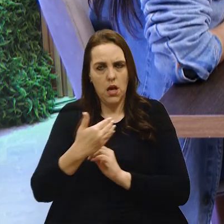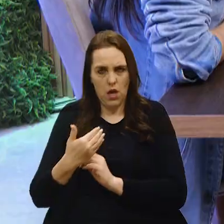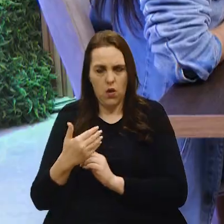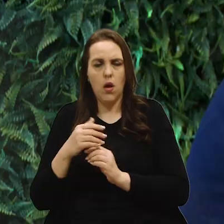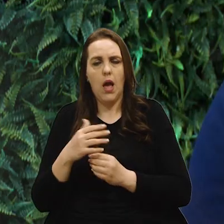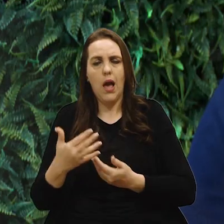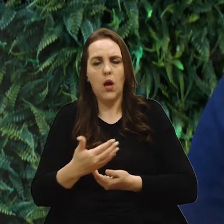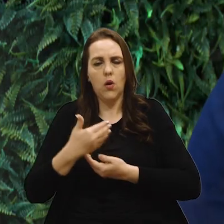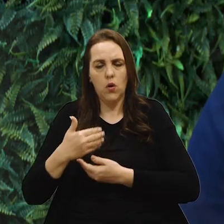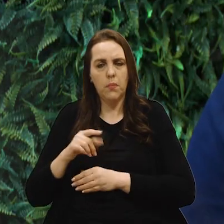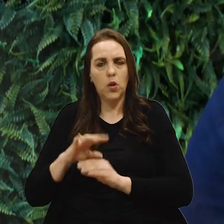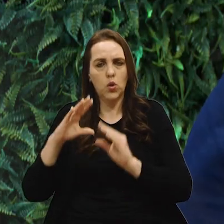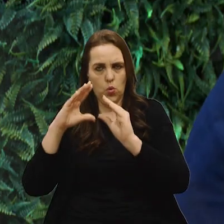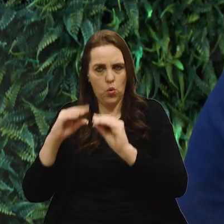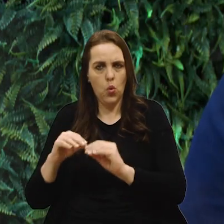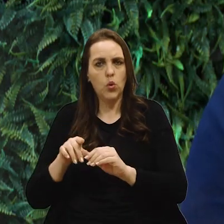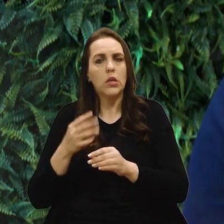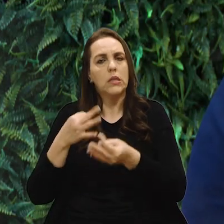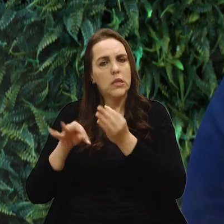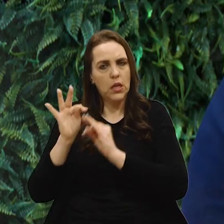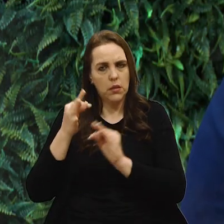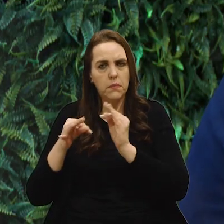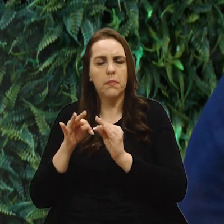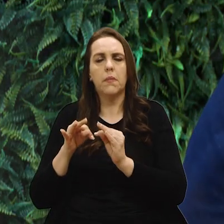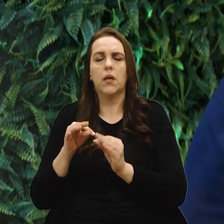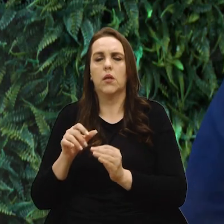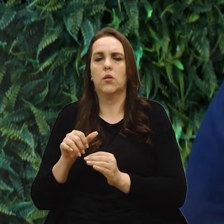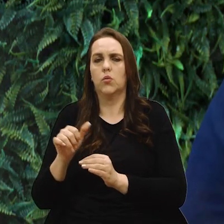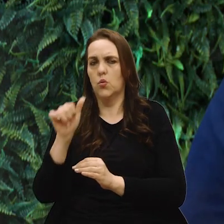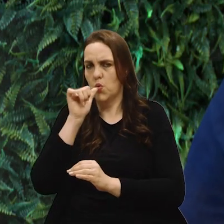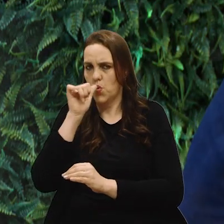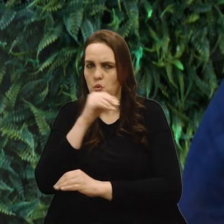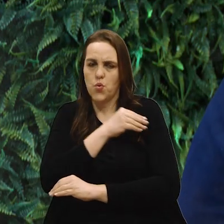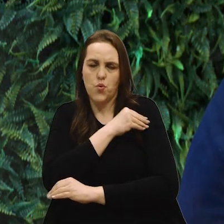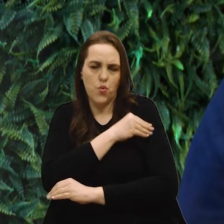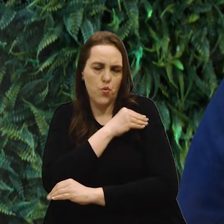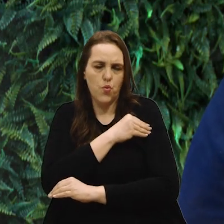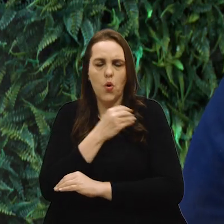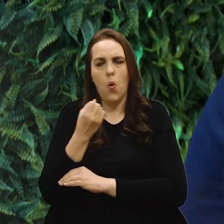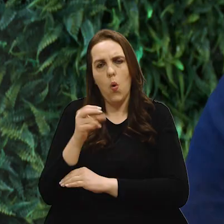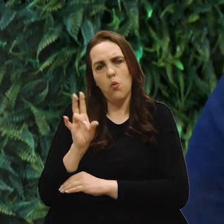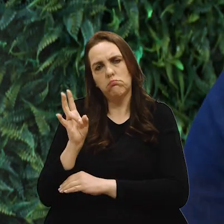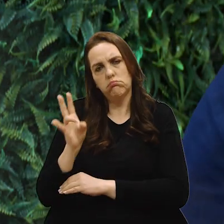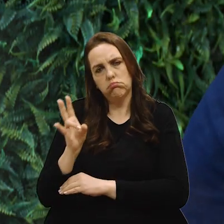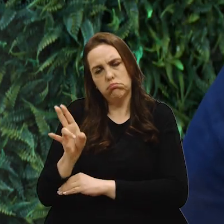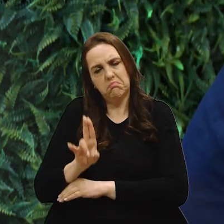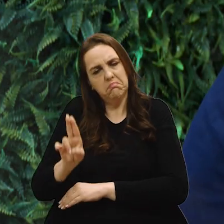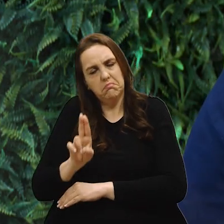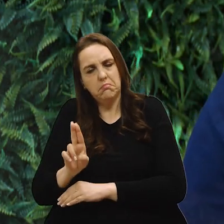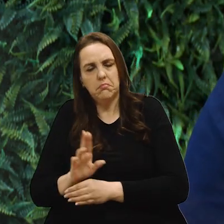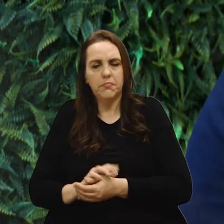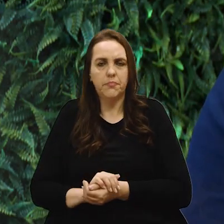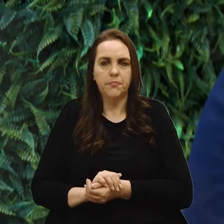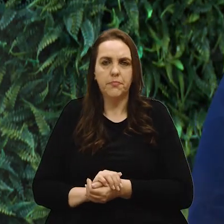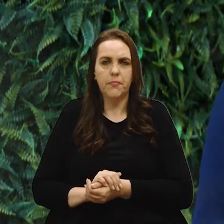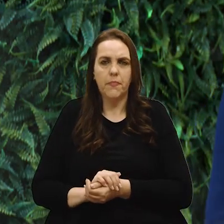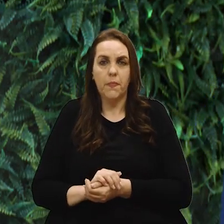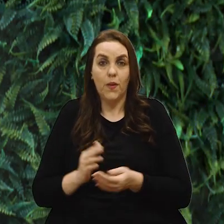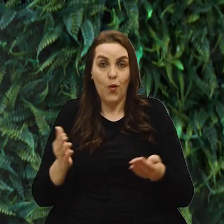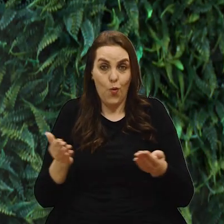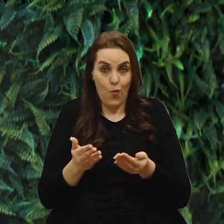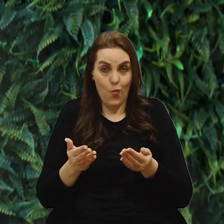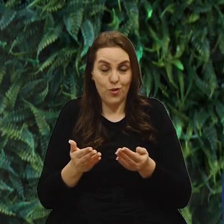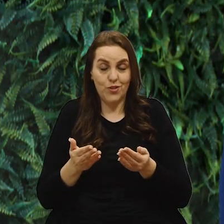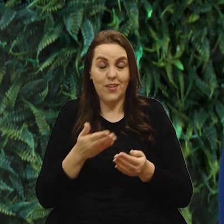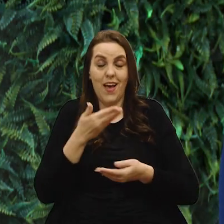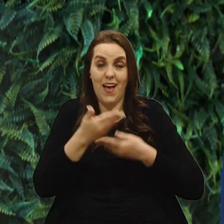noturno para tratamento de alcoolismo, uso de substância. Eu acho que hoje na assistência é muito